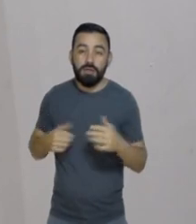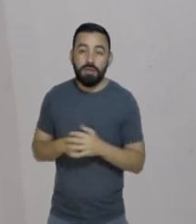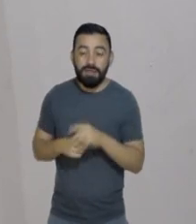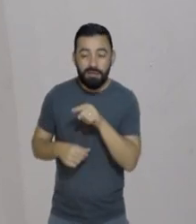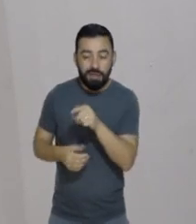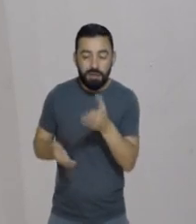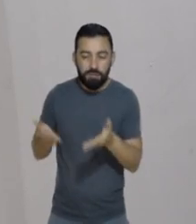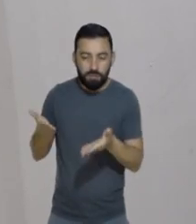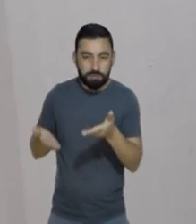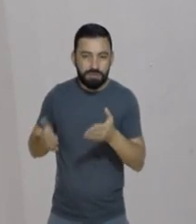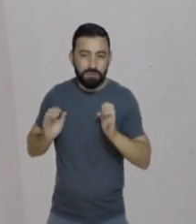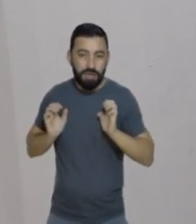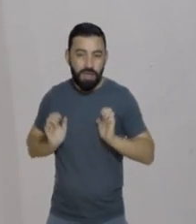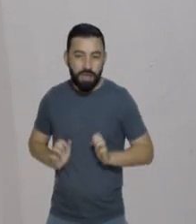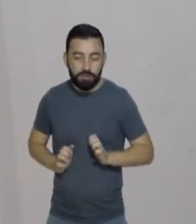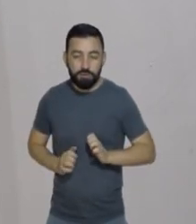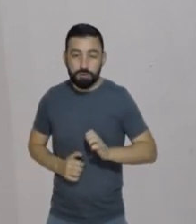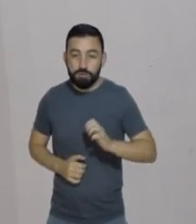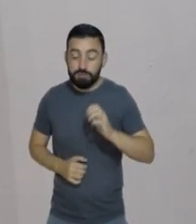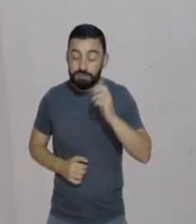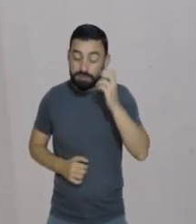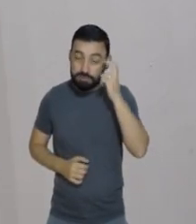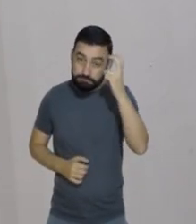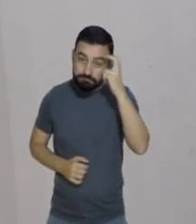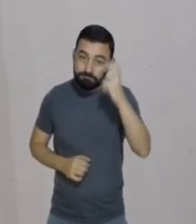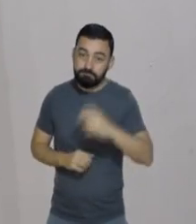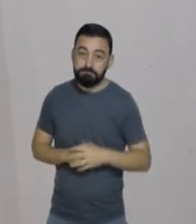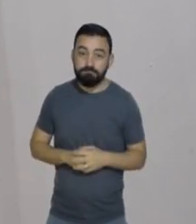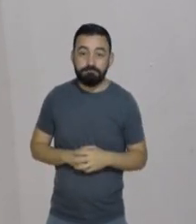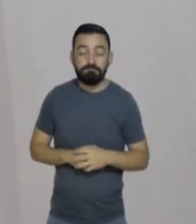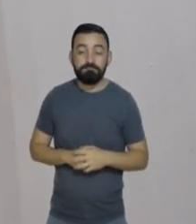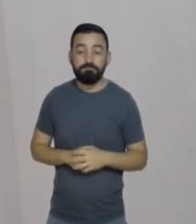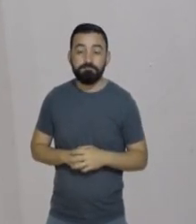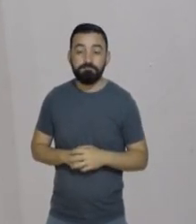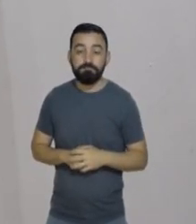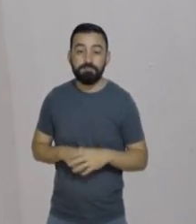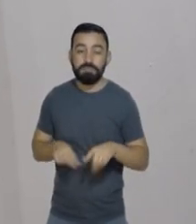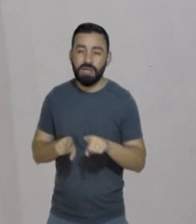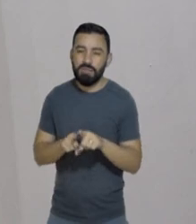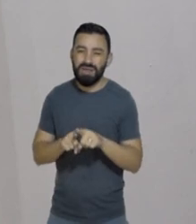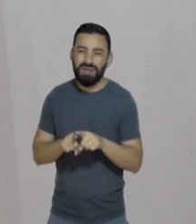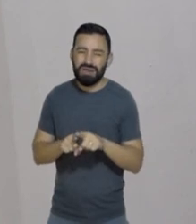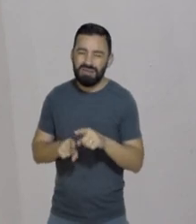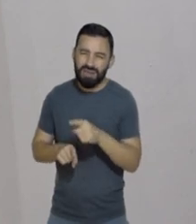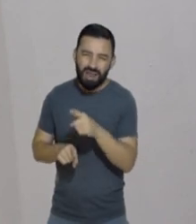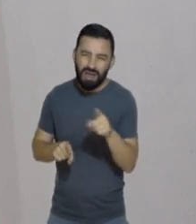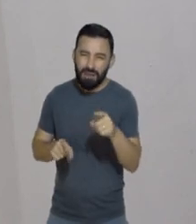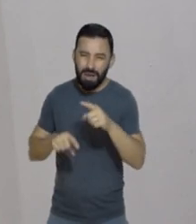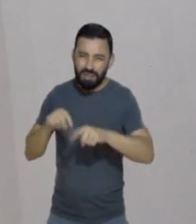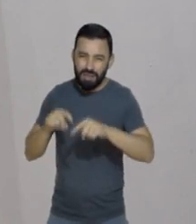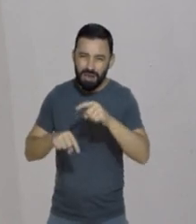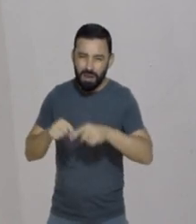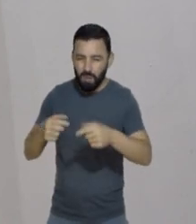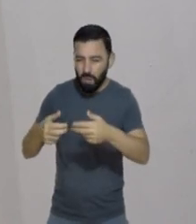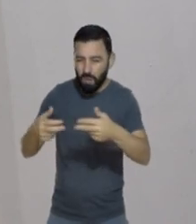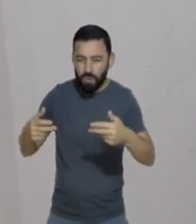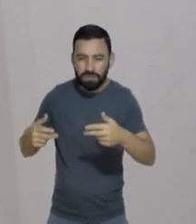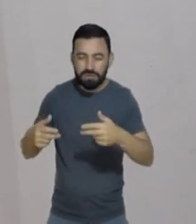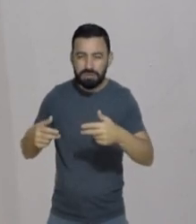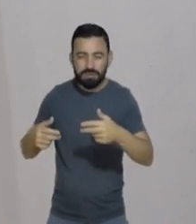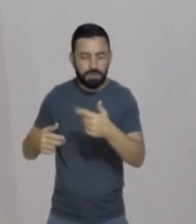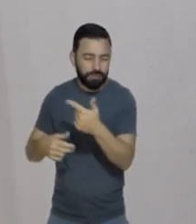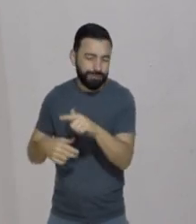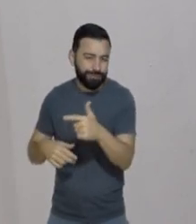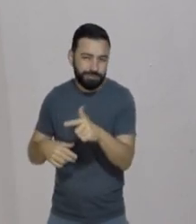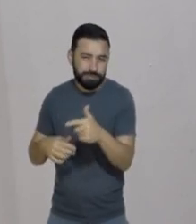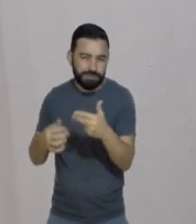ética e sabedoria. Mesmo sem as condições adequadas de trabalho, vocês